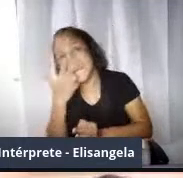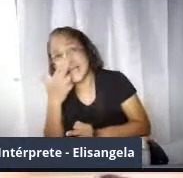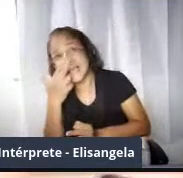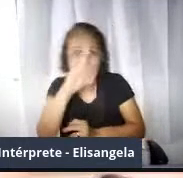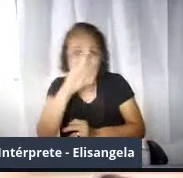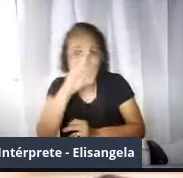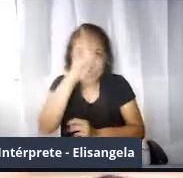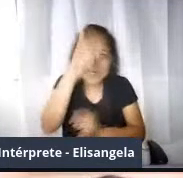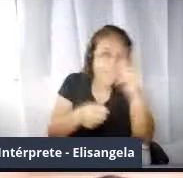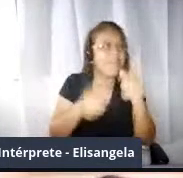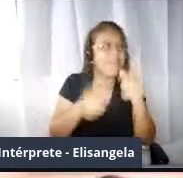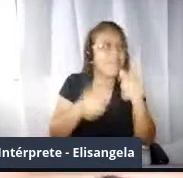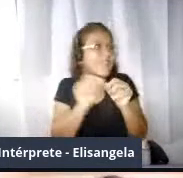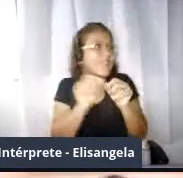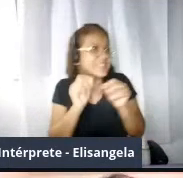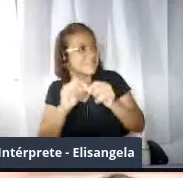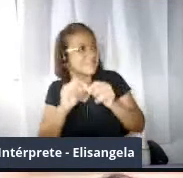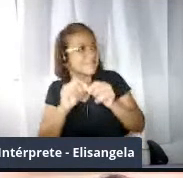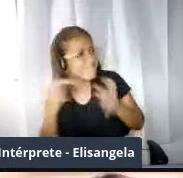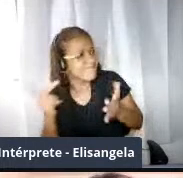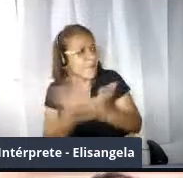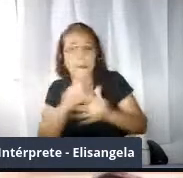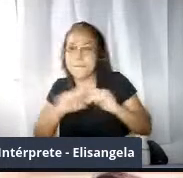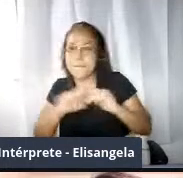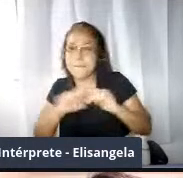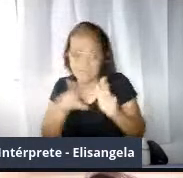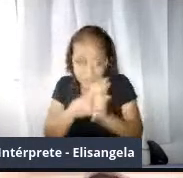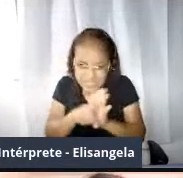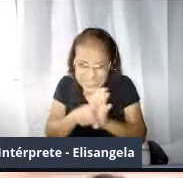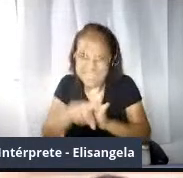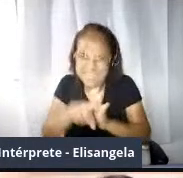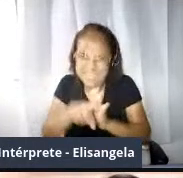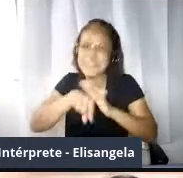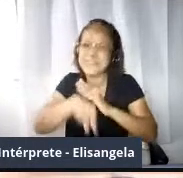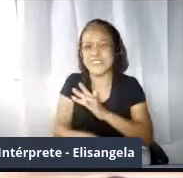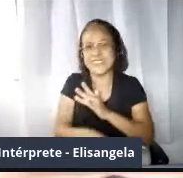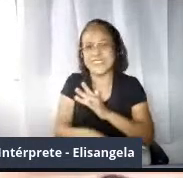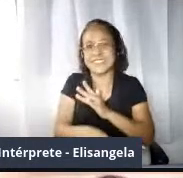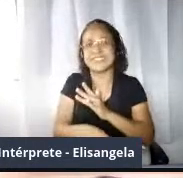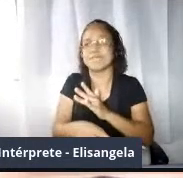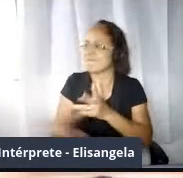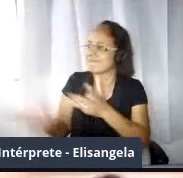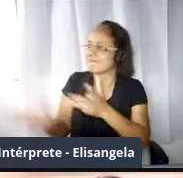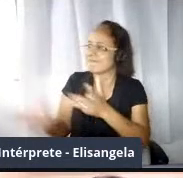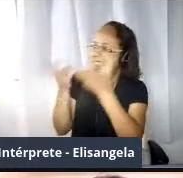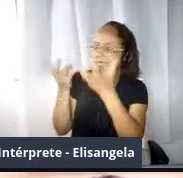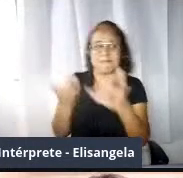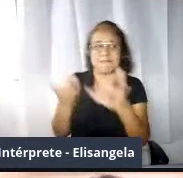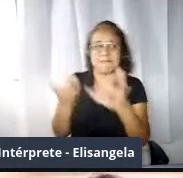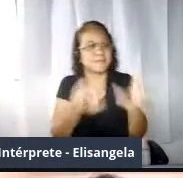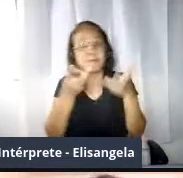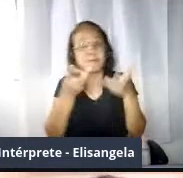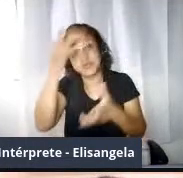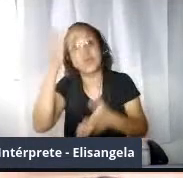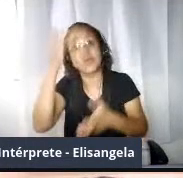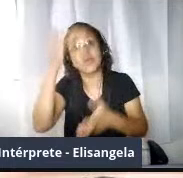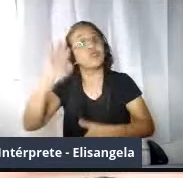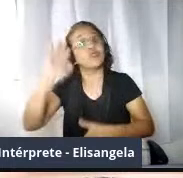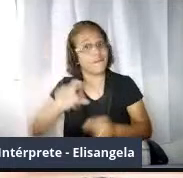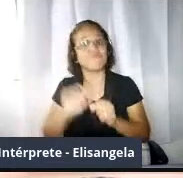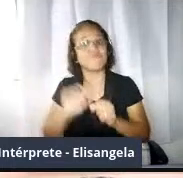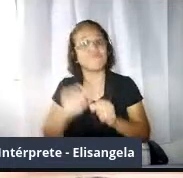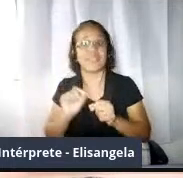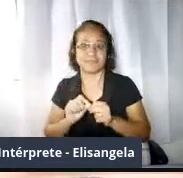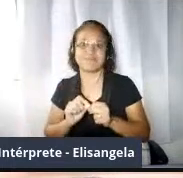acontecer. E aí você começa a pesquisar e você vê que várias pessoas já fizeram alguma coisa parecida. E isso é maravilhoso, isso é a construção